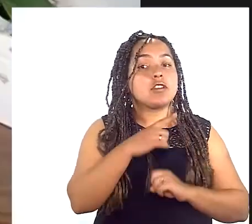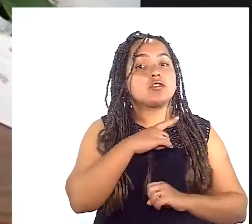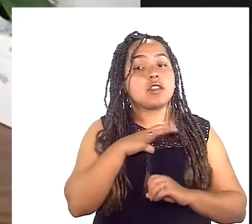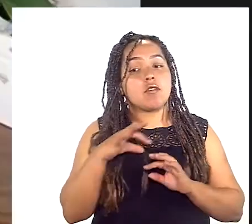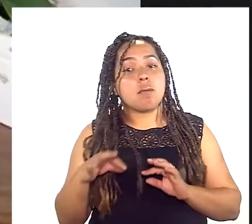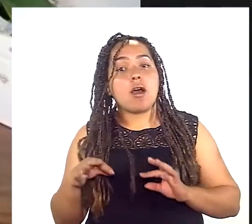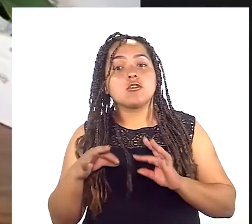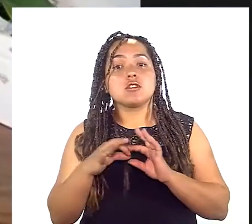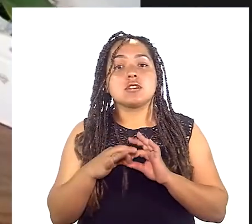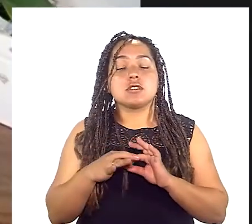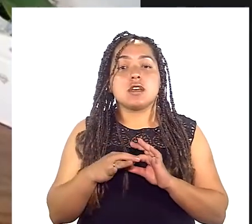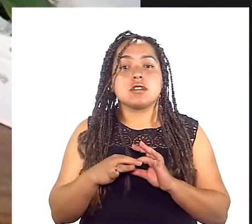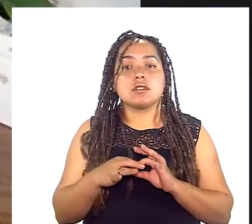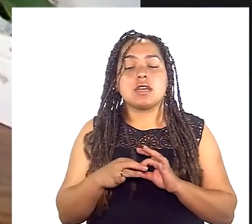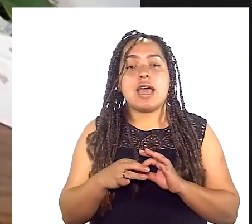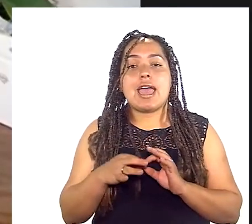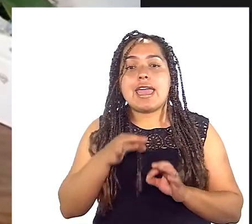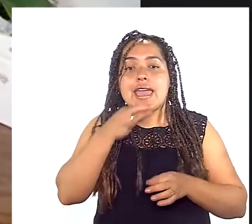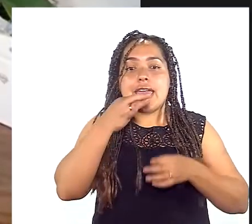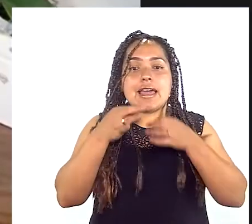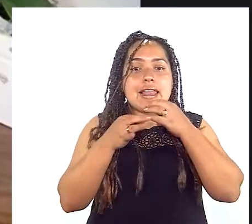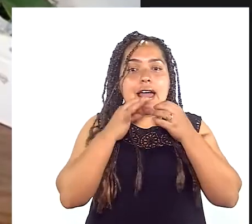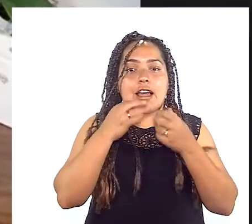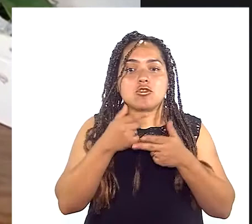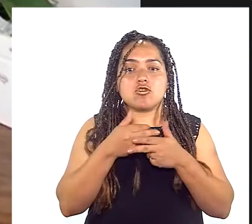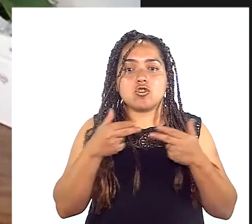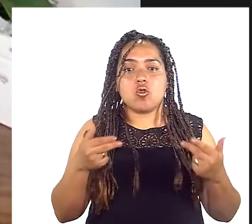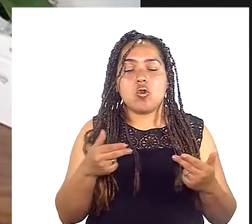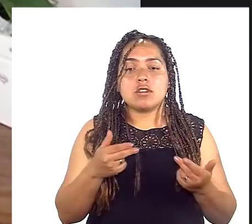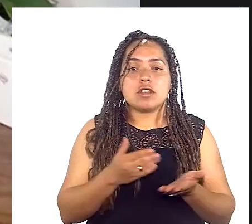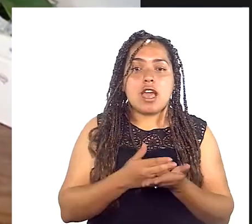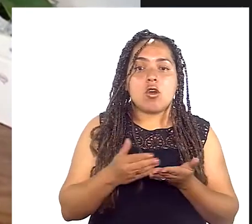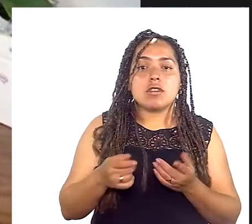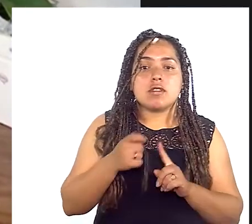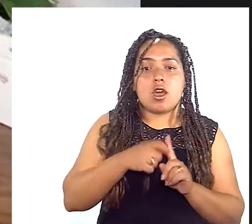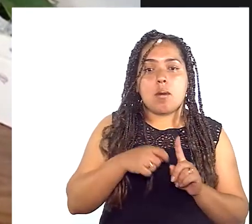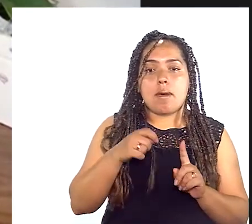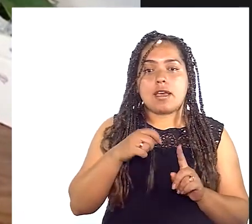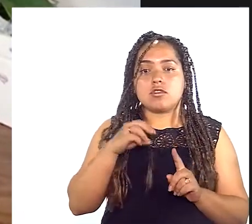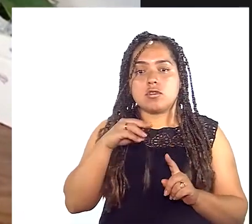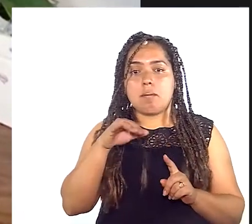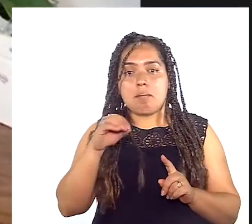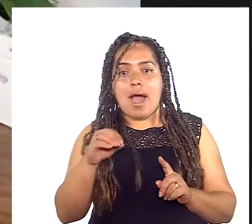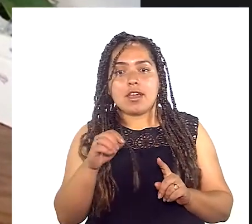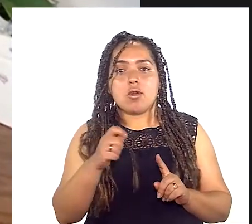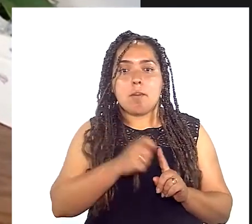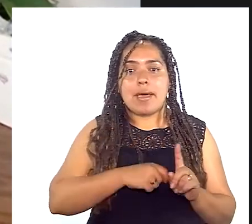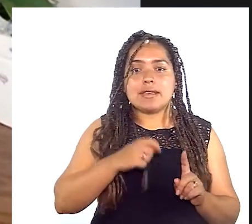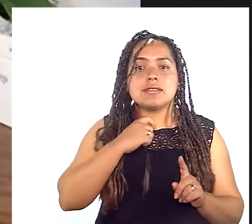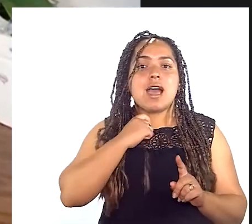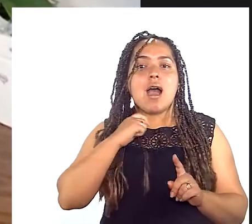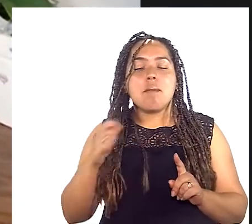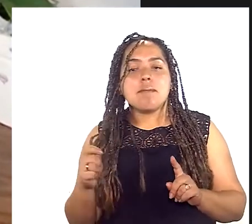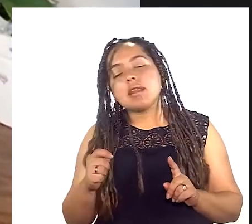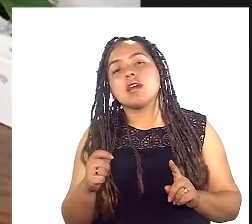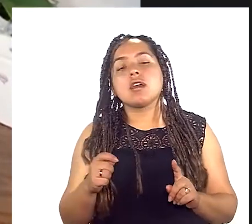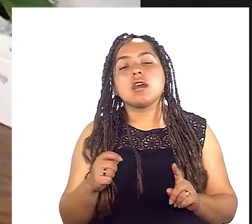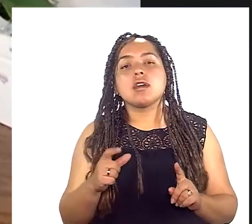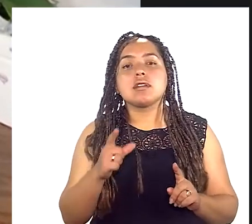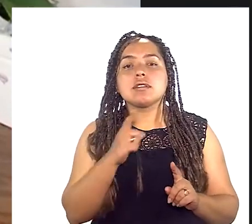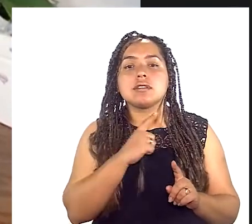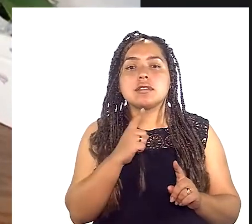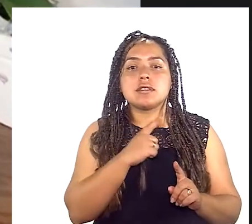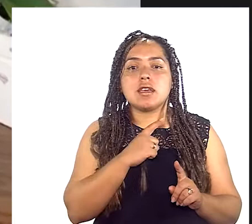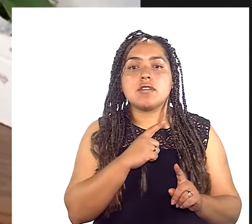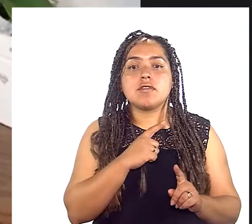separadas? Com a Covid teve sim uma associação, que foi os relatos de casos que começaram a partir de abril e maio,